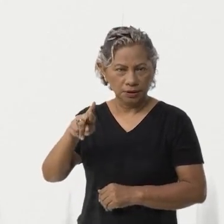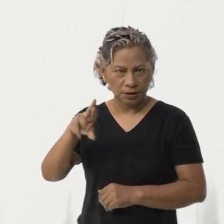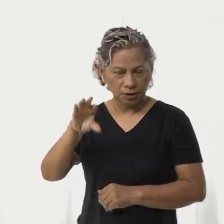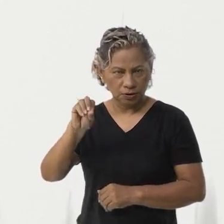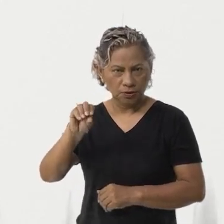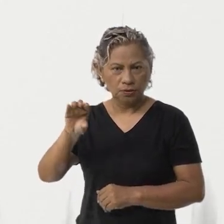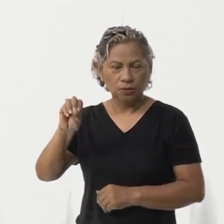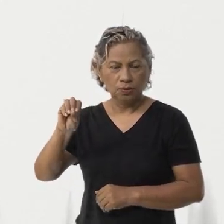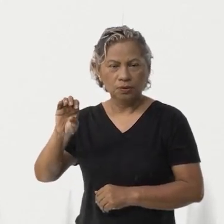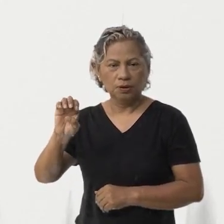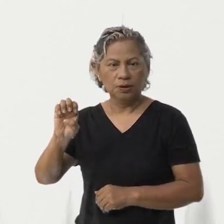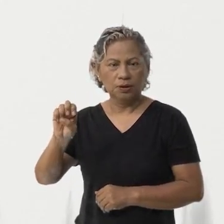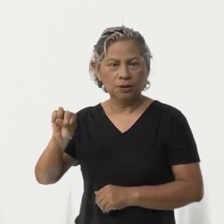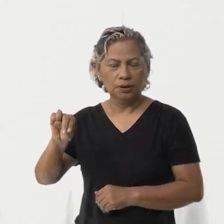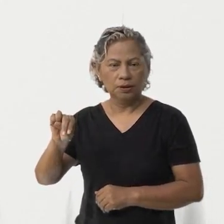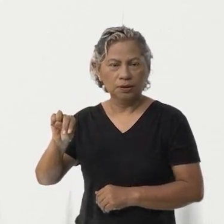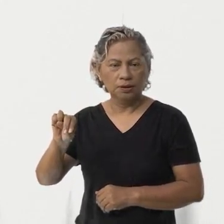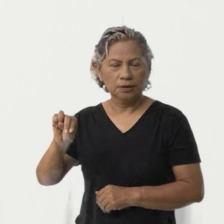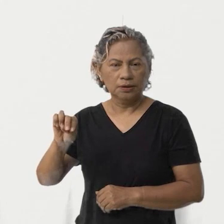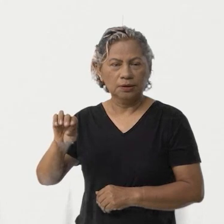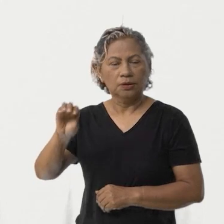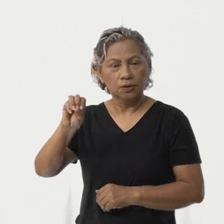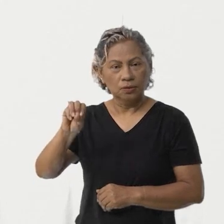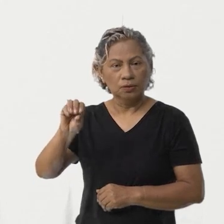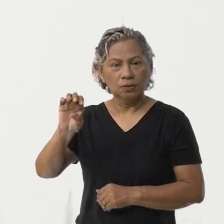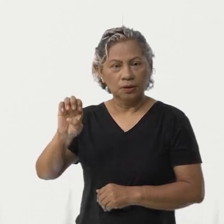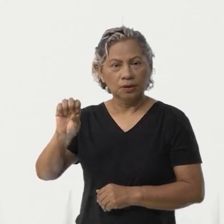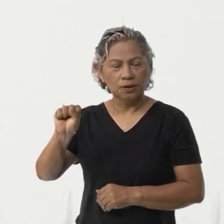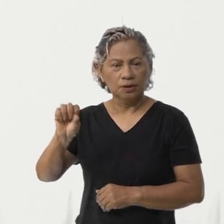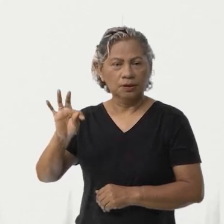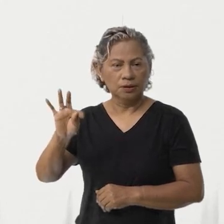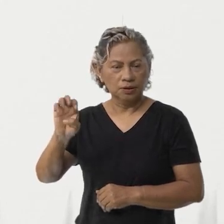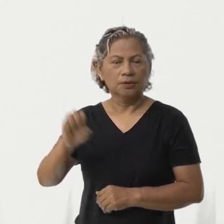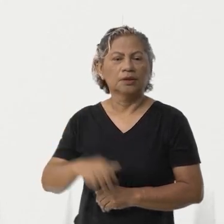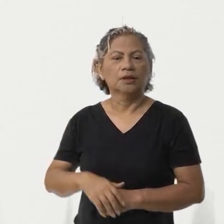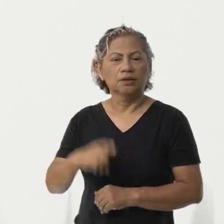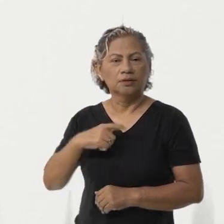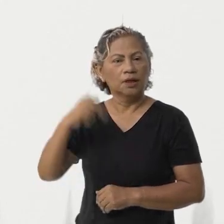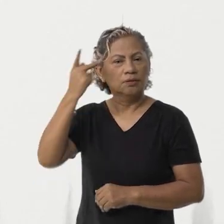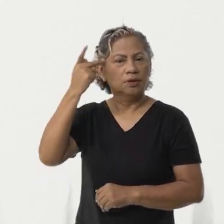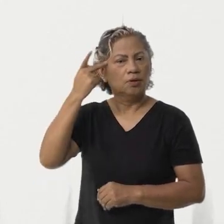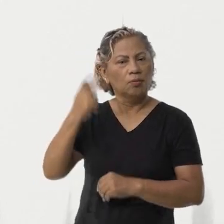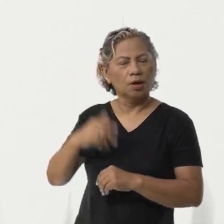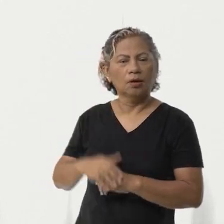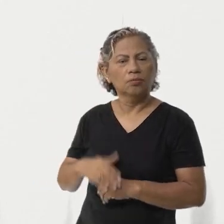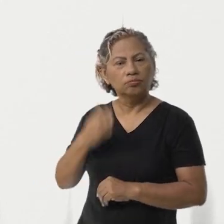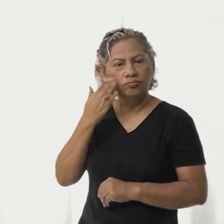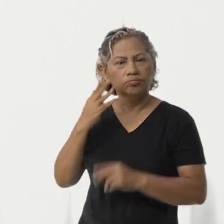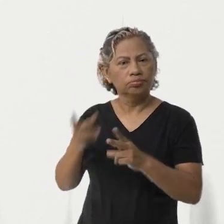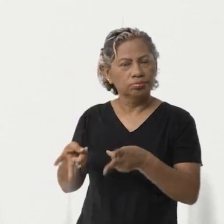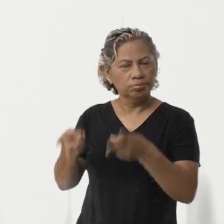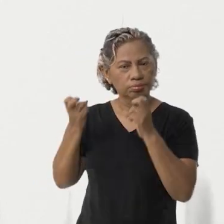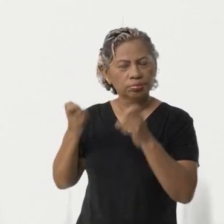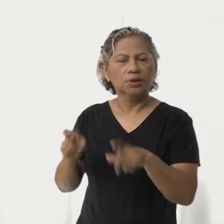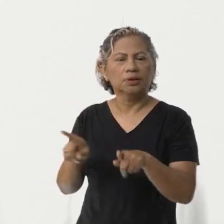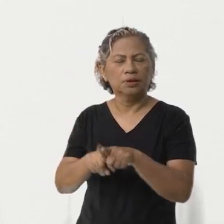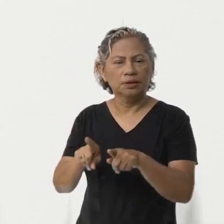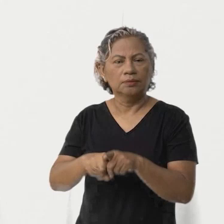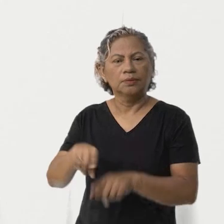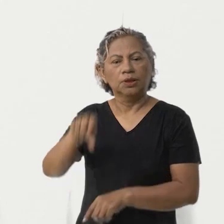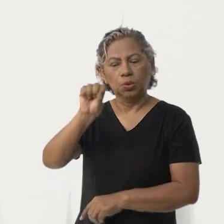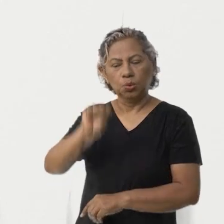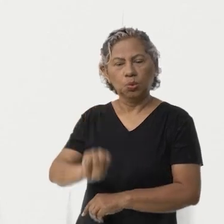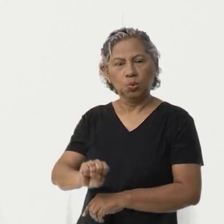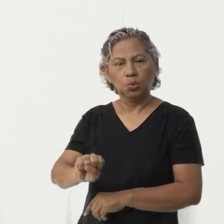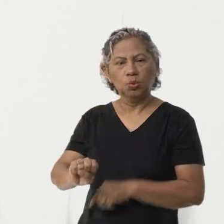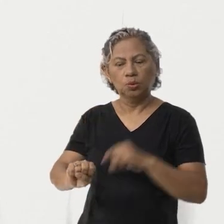o centro-oeste. Já aqui, nós vamos ter em São Paulo para cima, nós